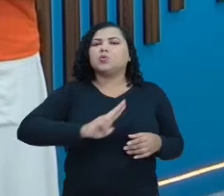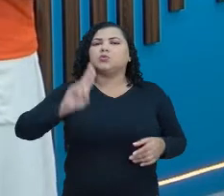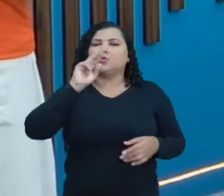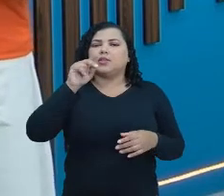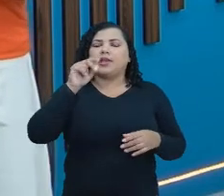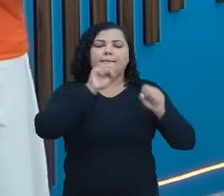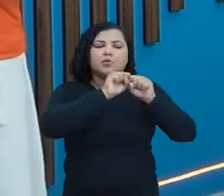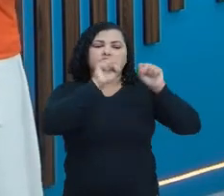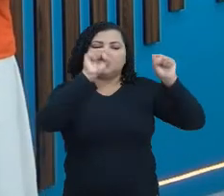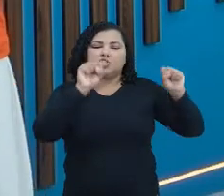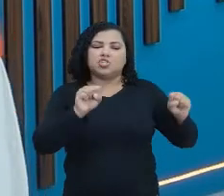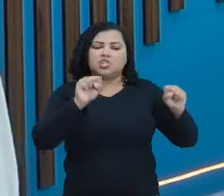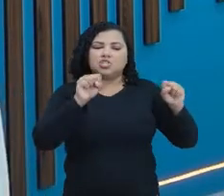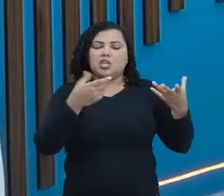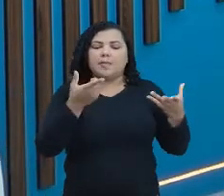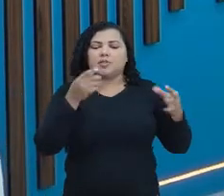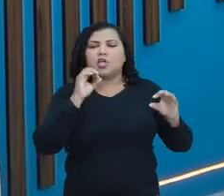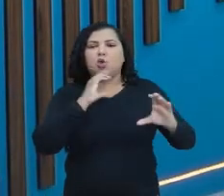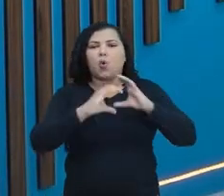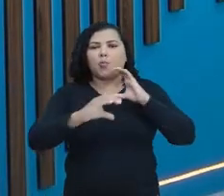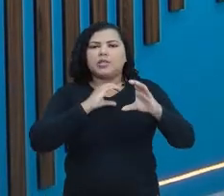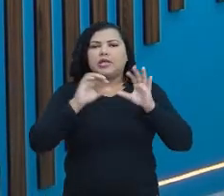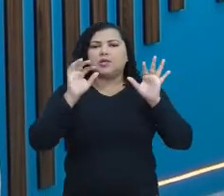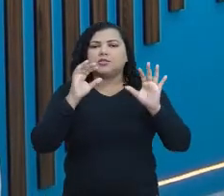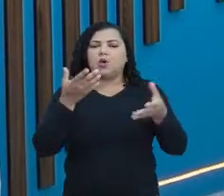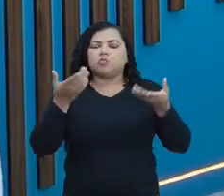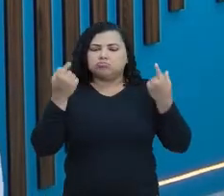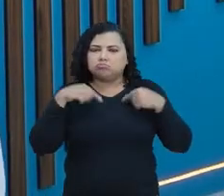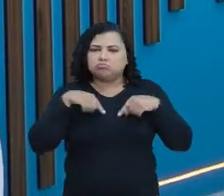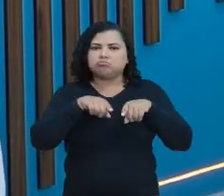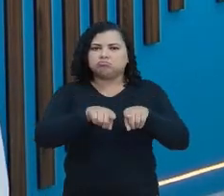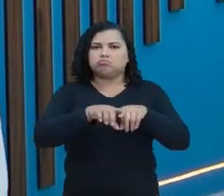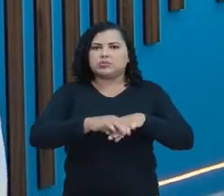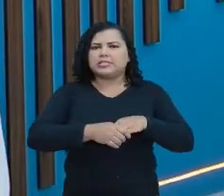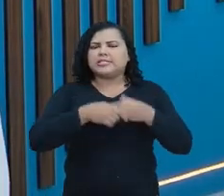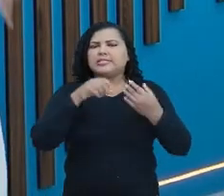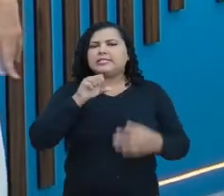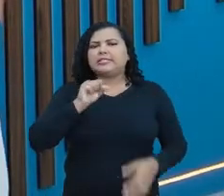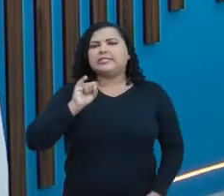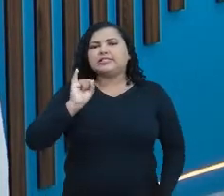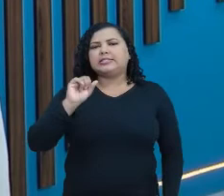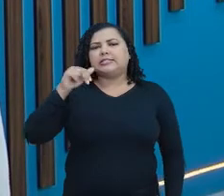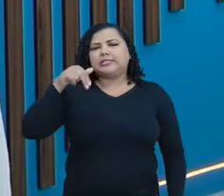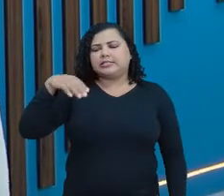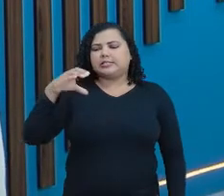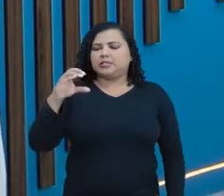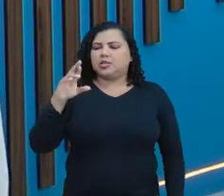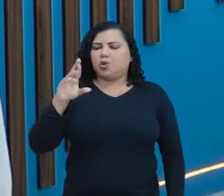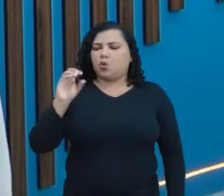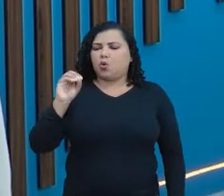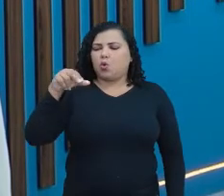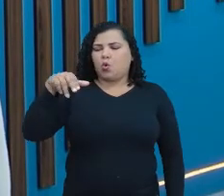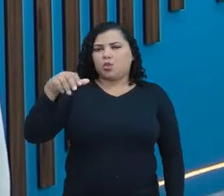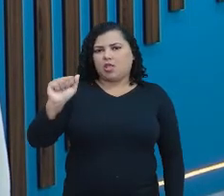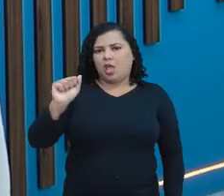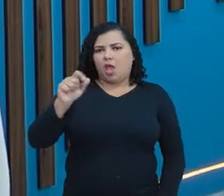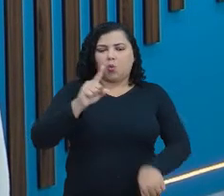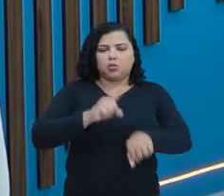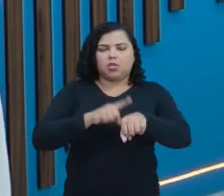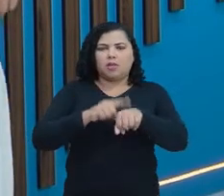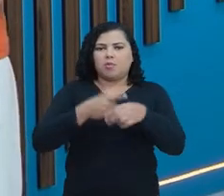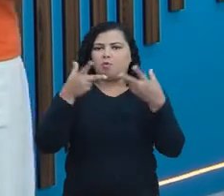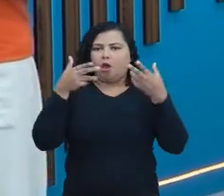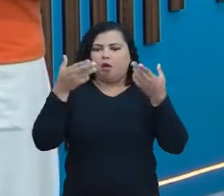rede que permite uma forma de comunicação síncrona. Aí vocês, mas gente, o que é síncrona? Síncrona é ao mesmo tempo,